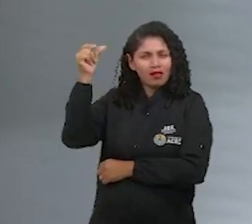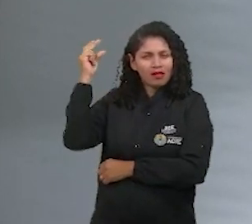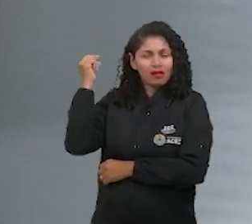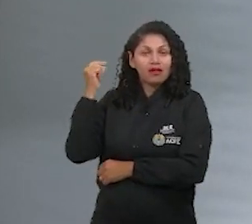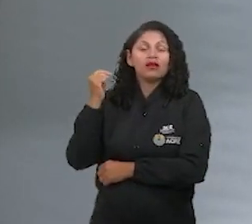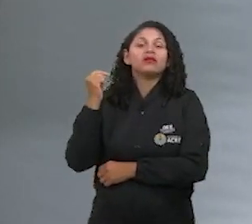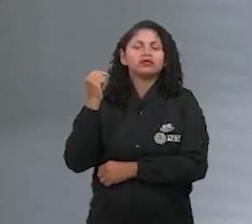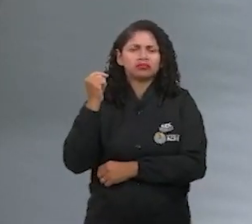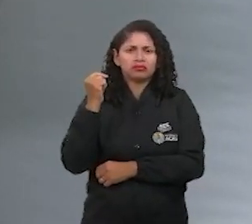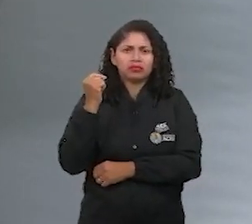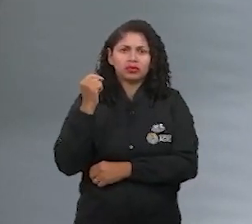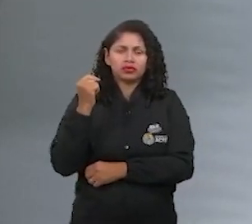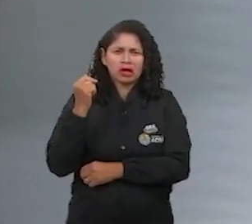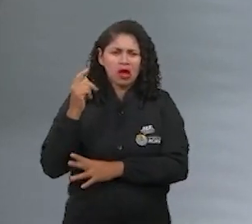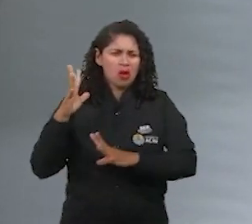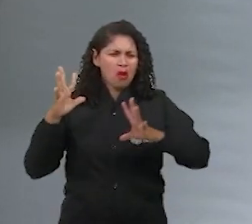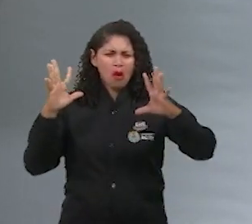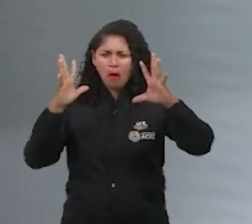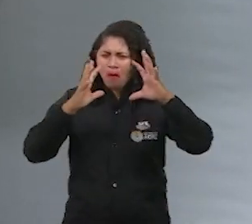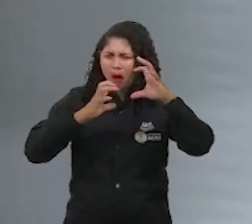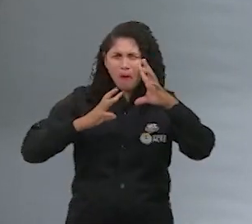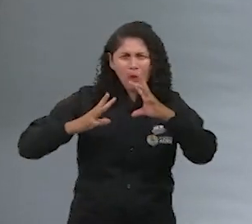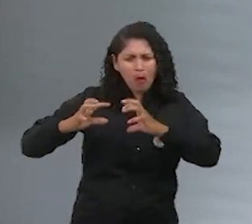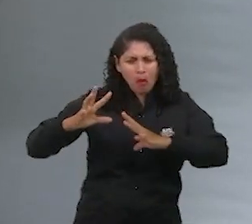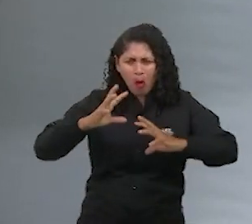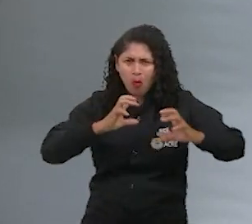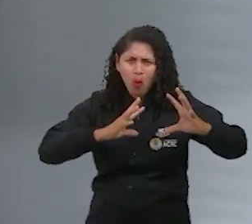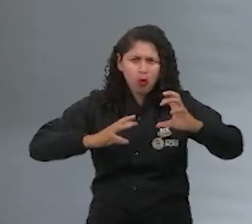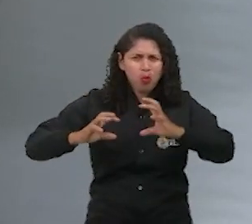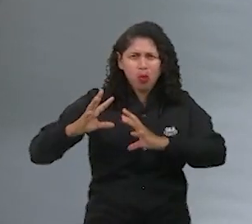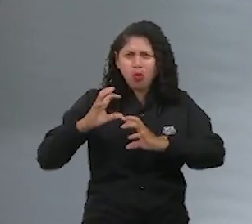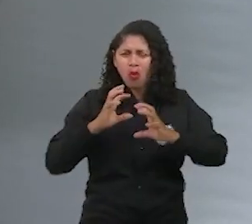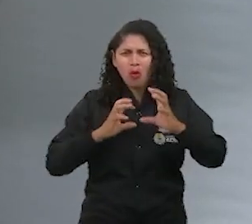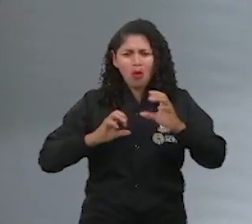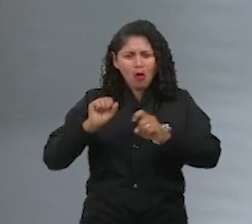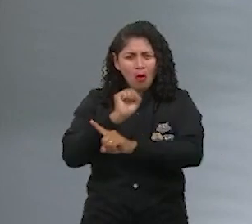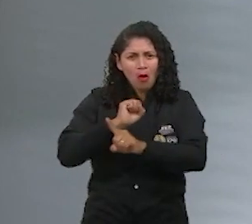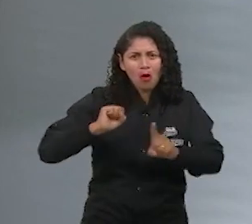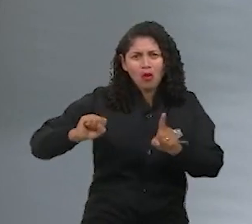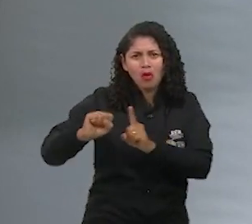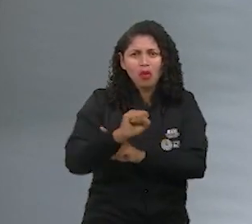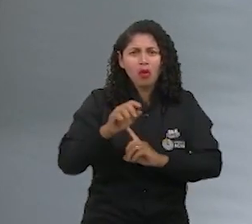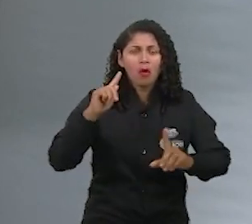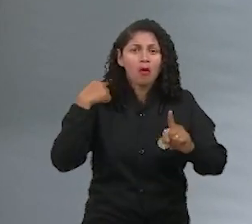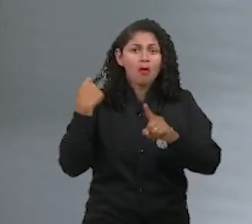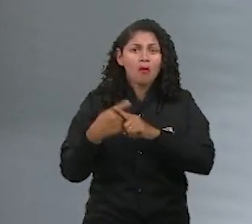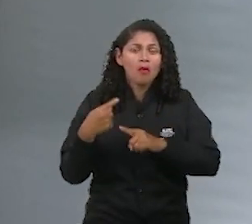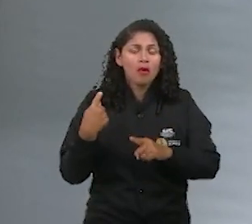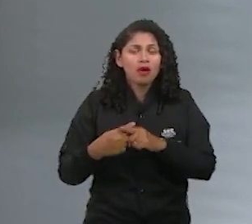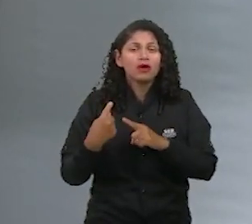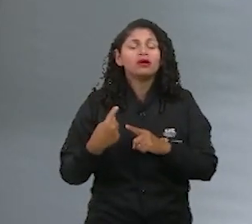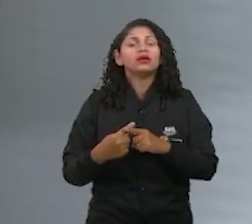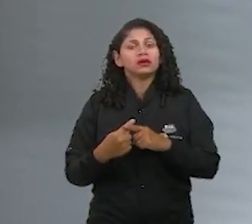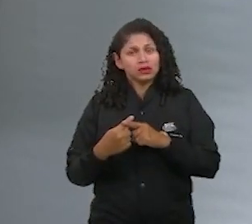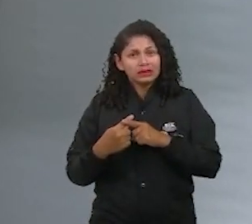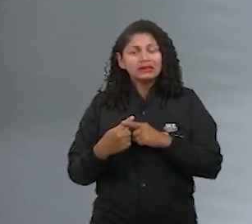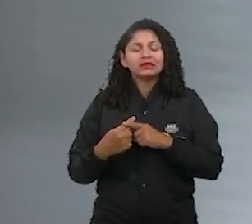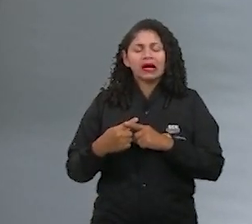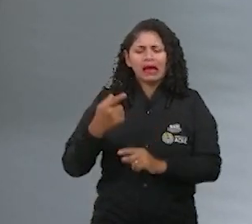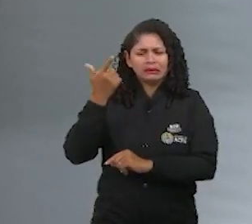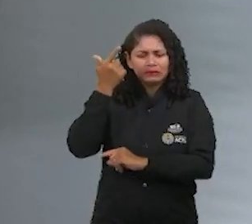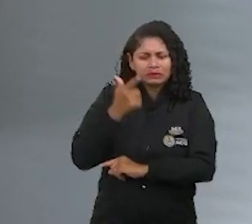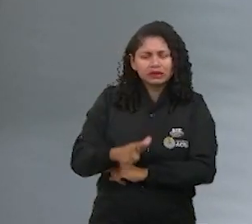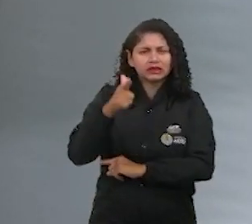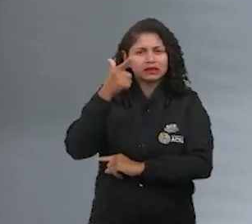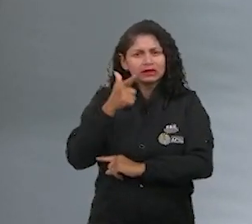um alvoroço, né, no meio ali social, justamente por conta dessa